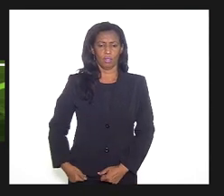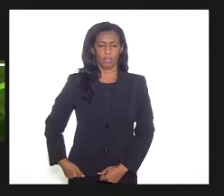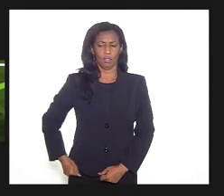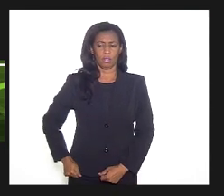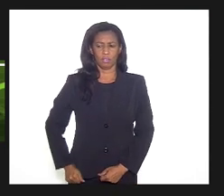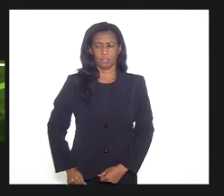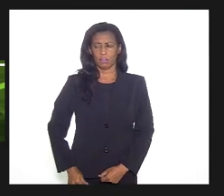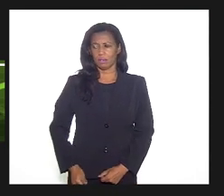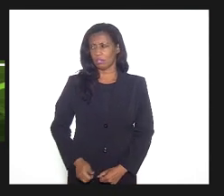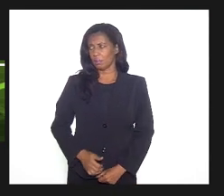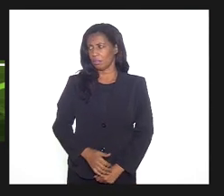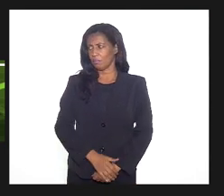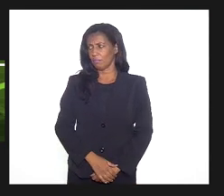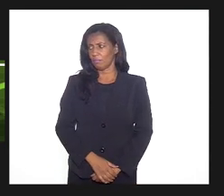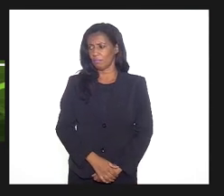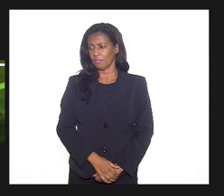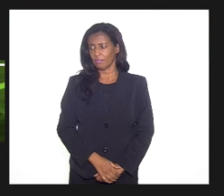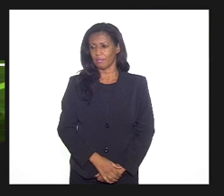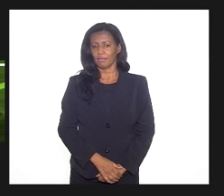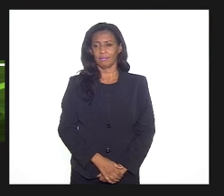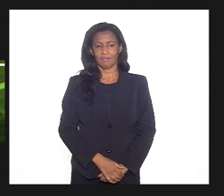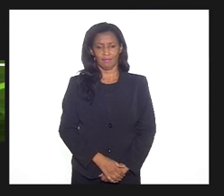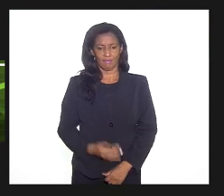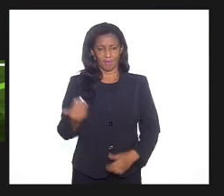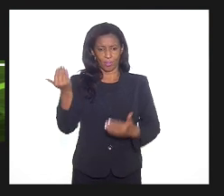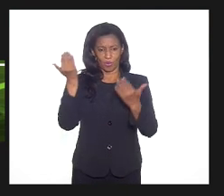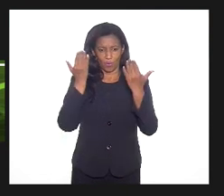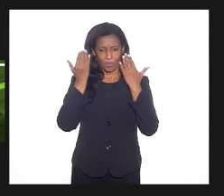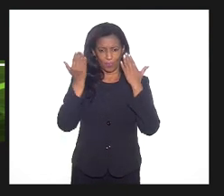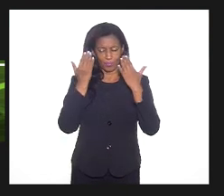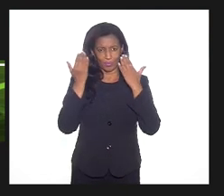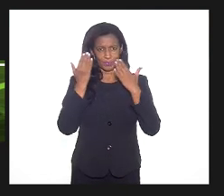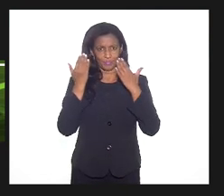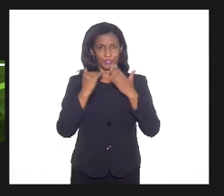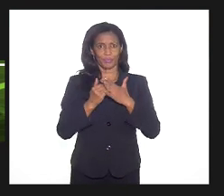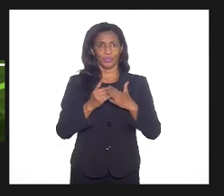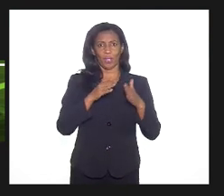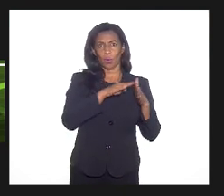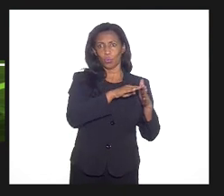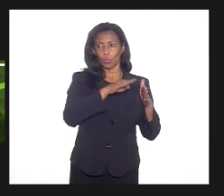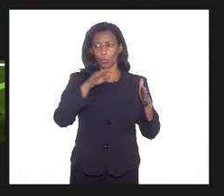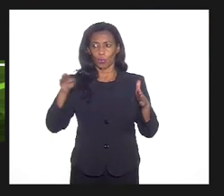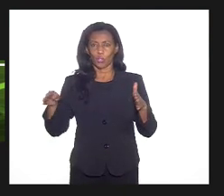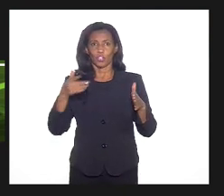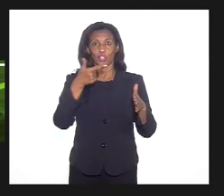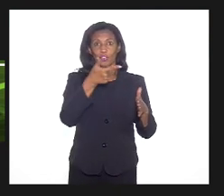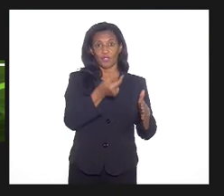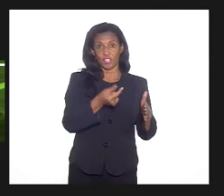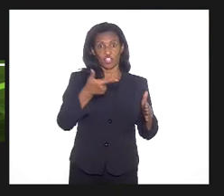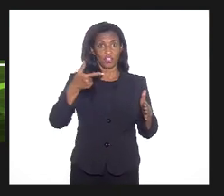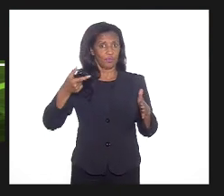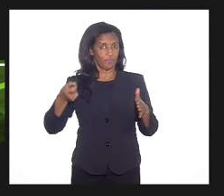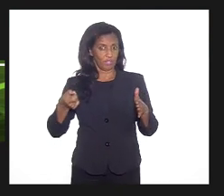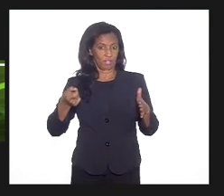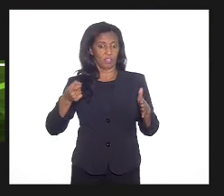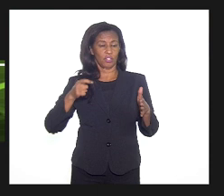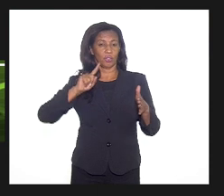Aí também um comparativo dos últimos, de todo o ano de 2020, mais os